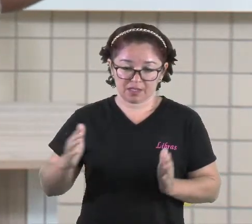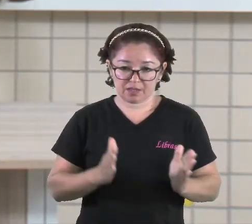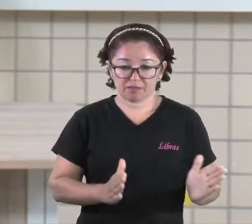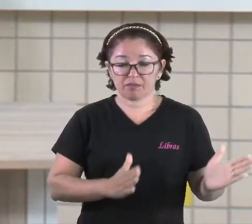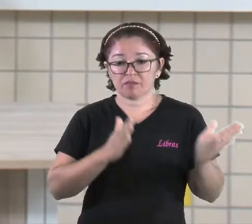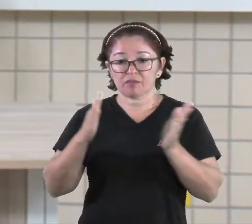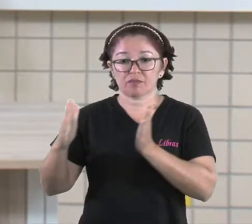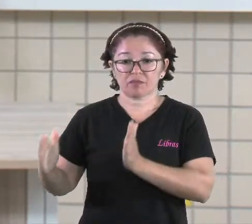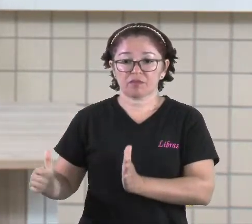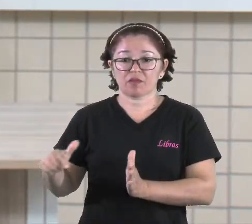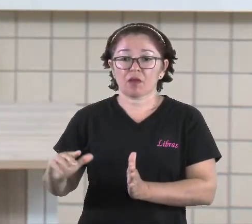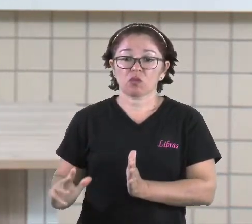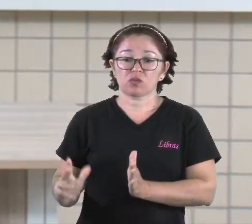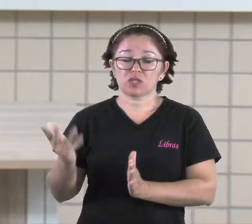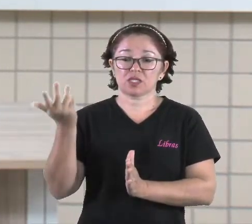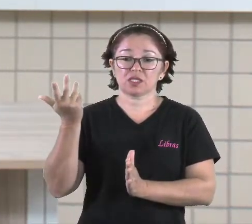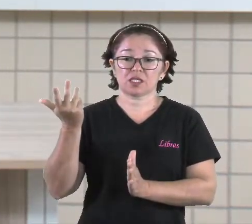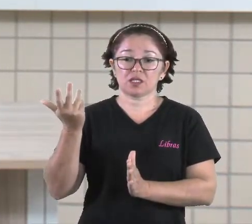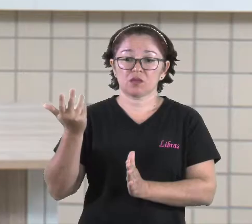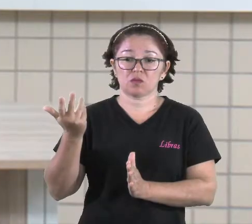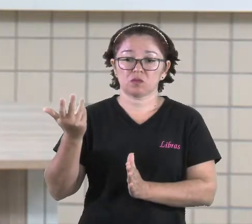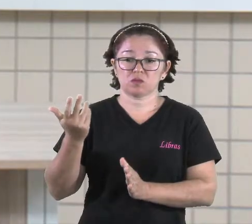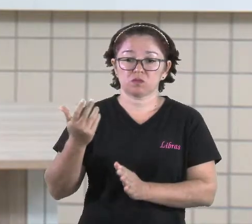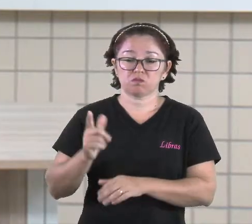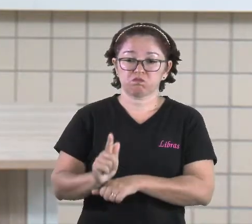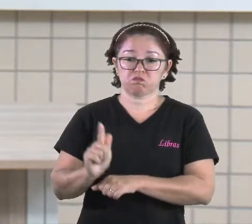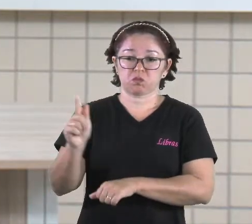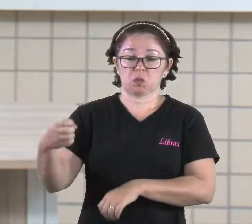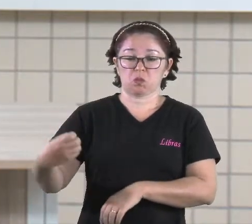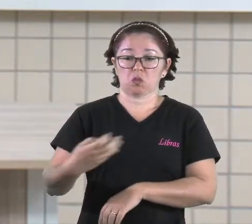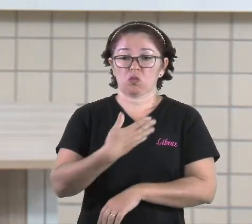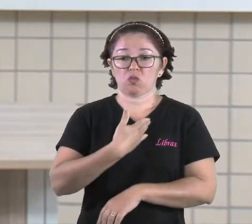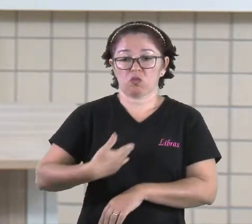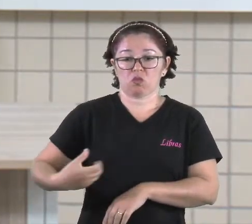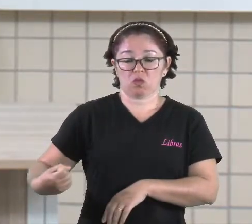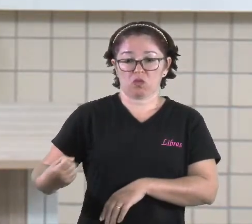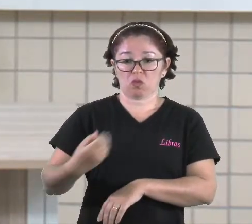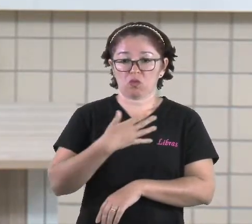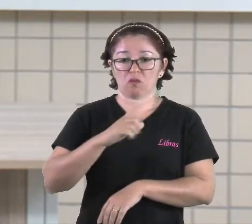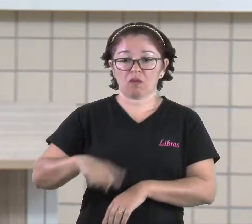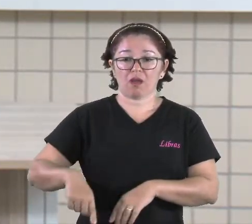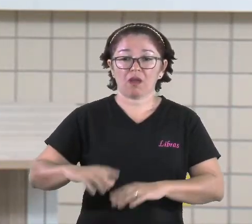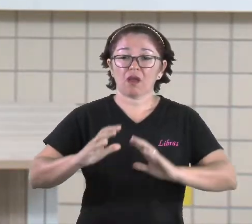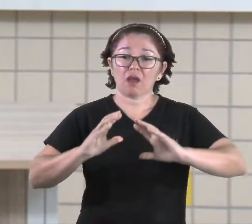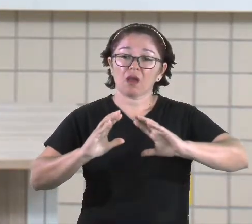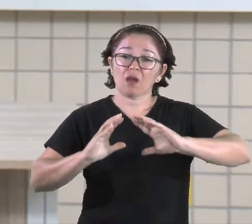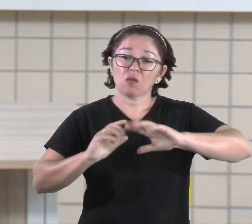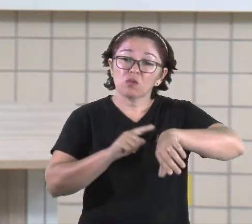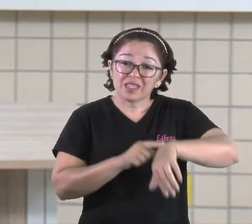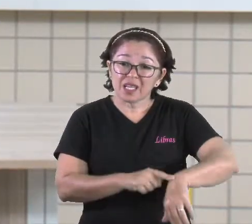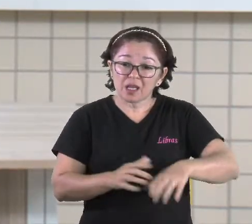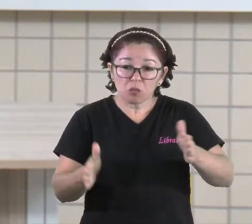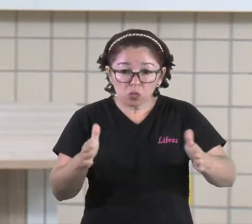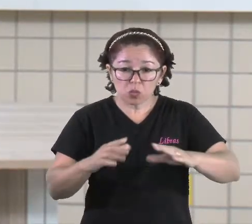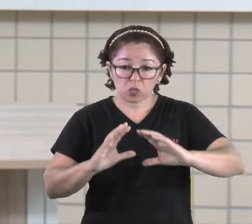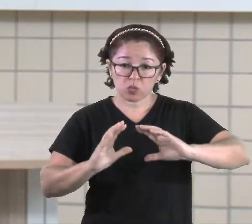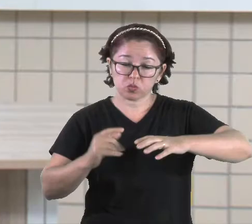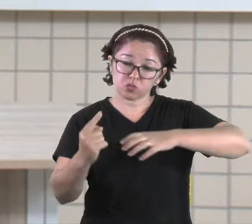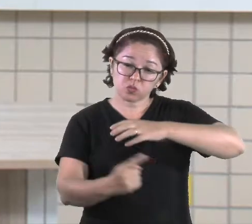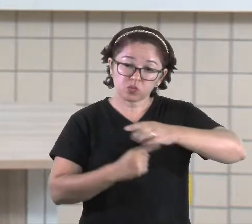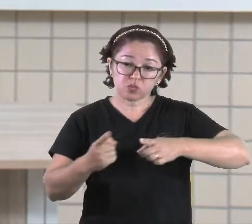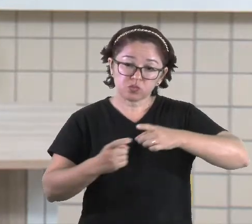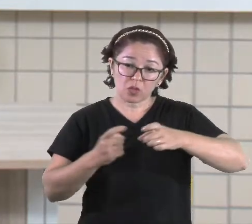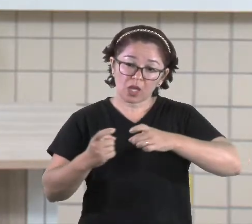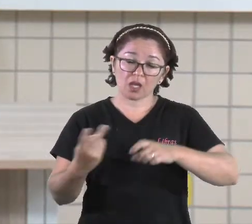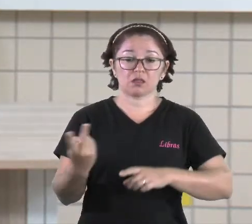quando nós temos aí o auge da Segunda Guerra Mundial. Então Getúlio Vargas toma o poder e